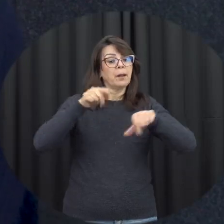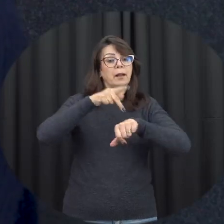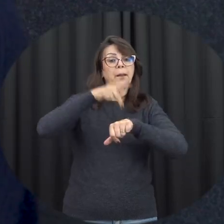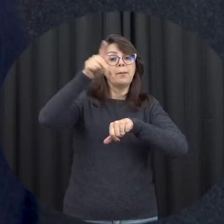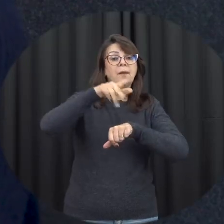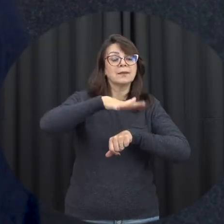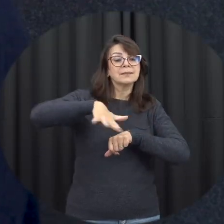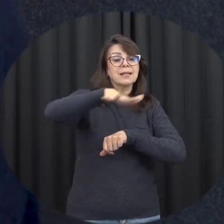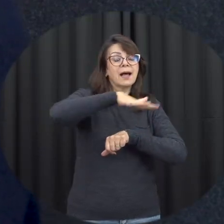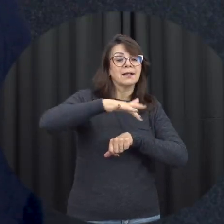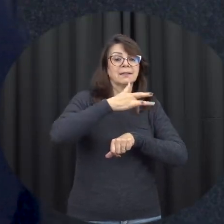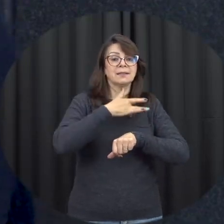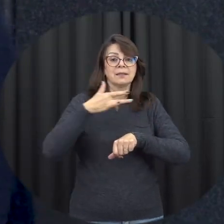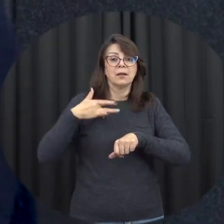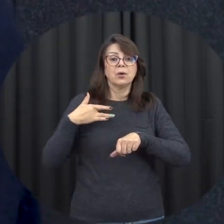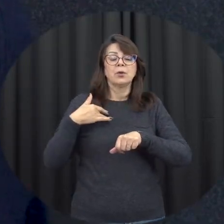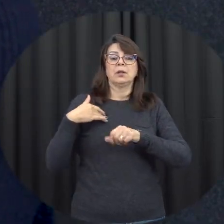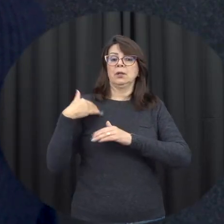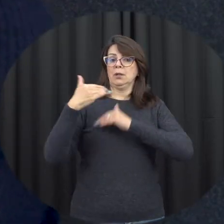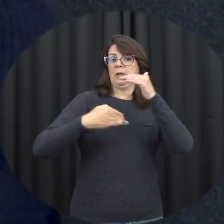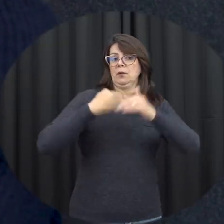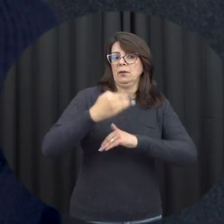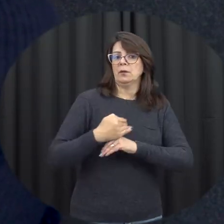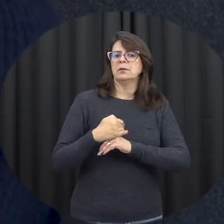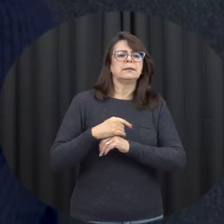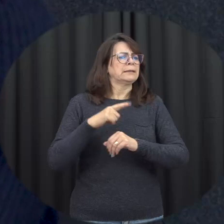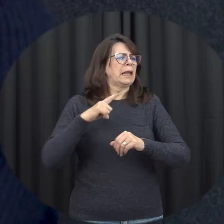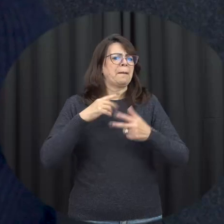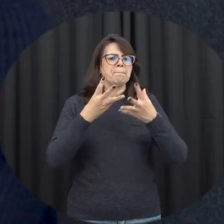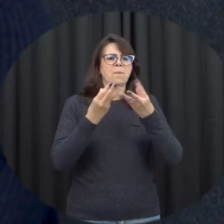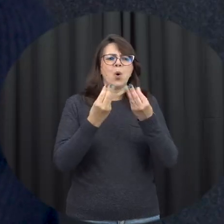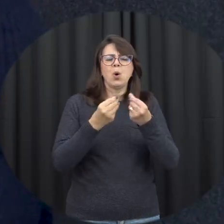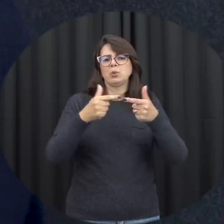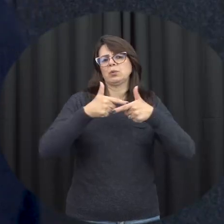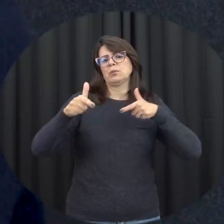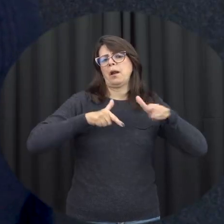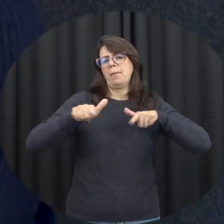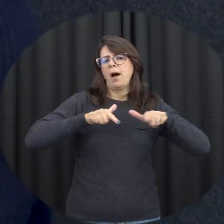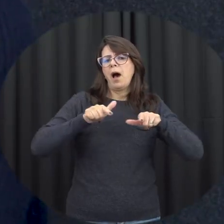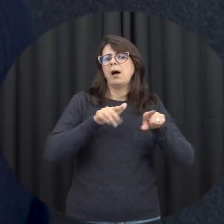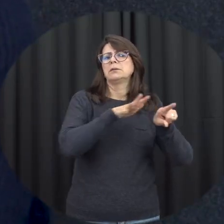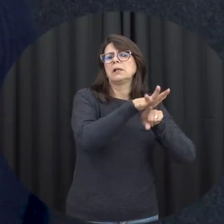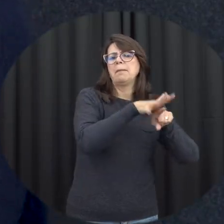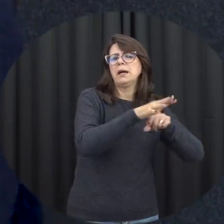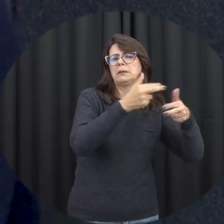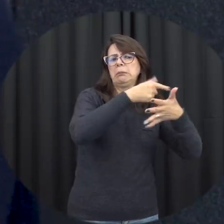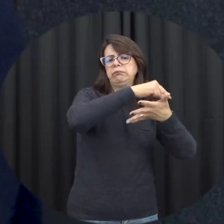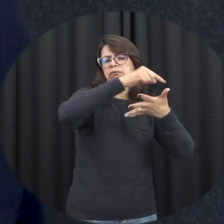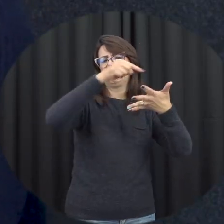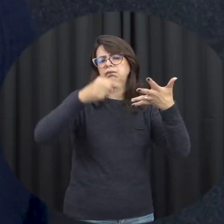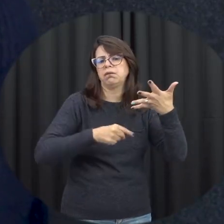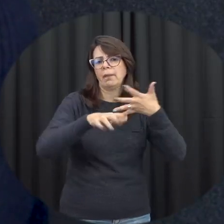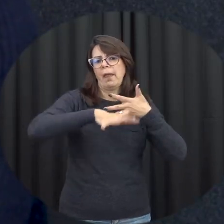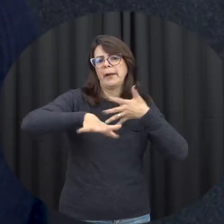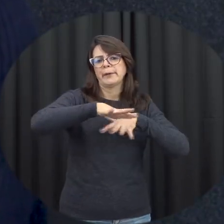Desenvolvimento. É um desafio, na verdade, porque a gente está com muitas atribuições, muitas demandas, além das aulas